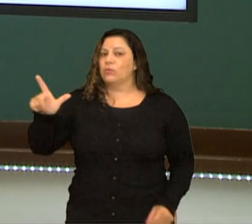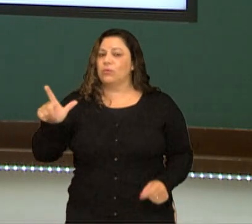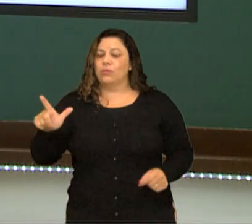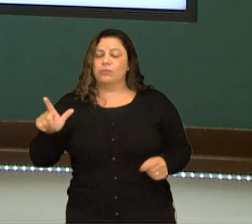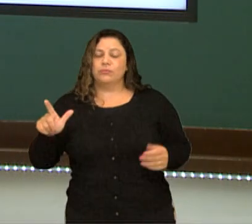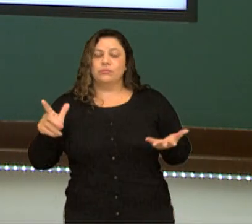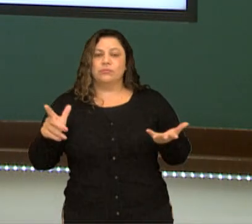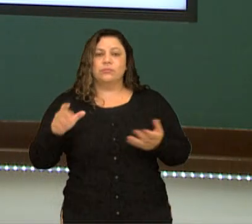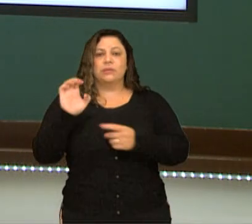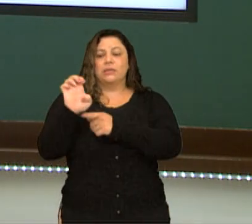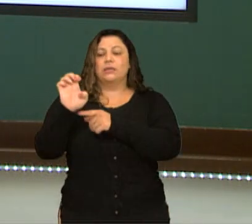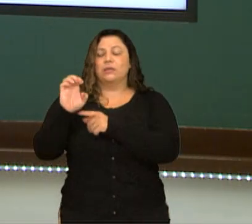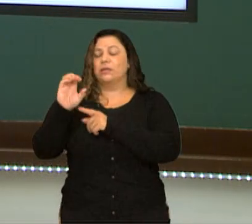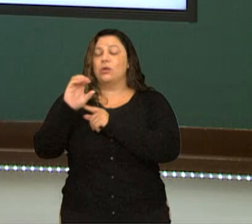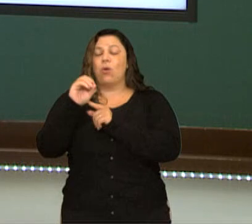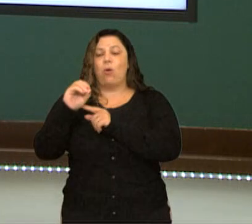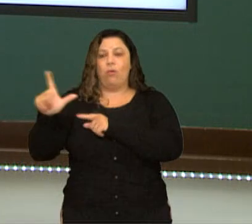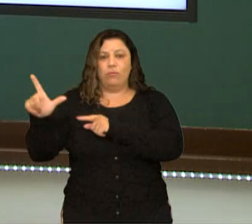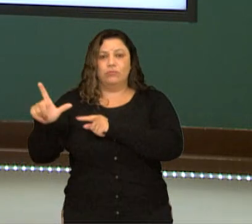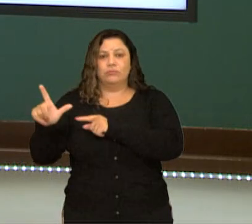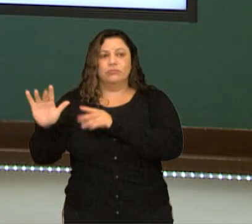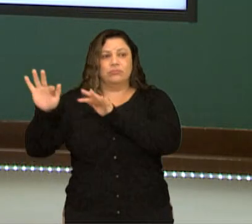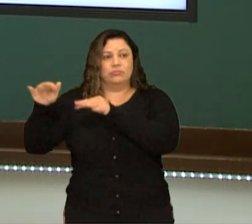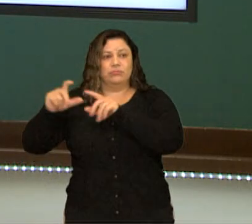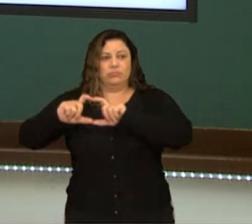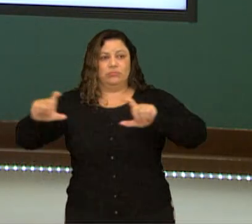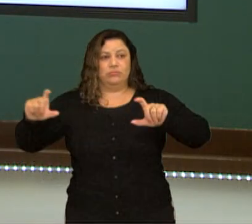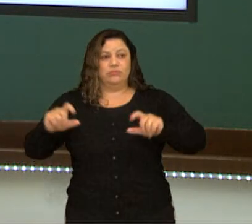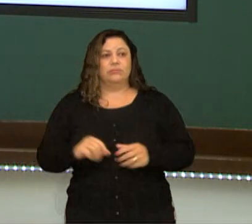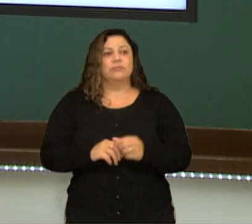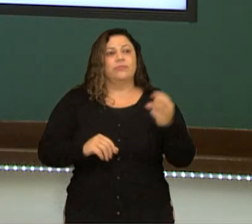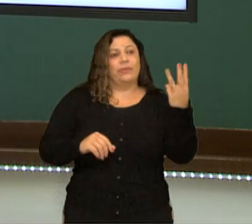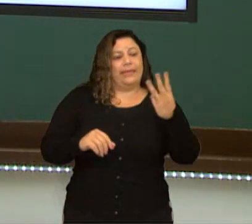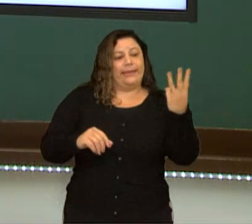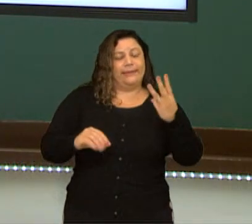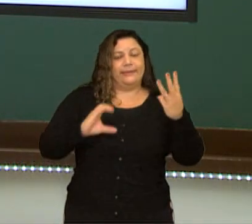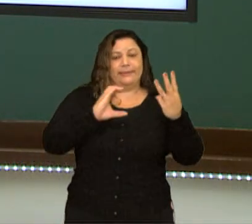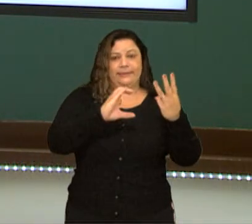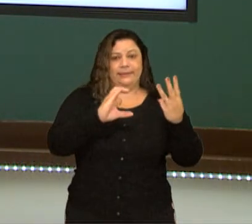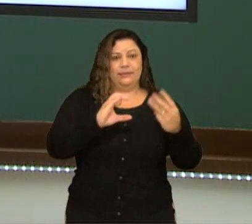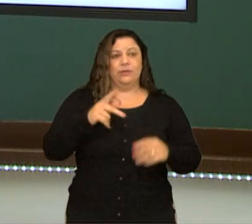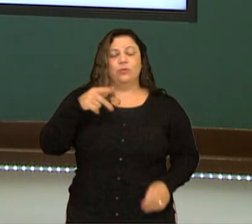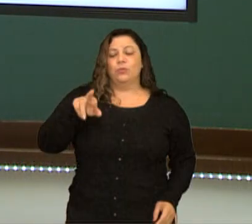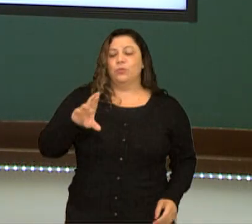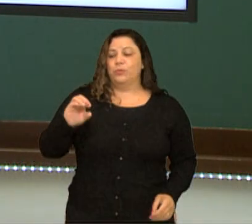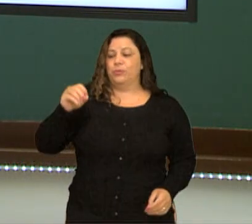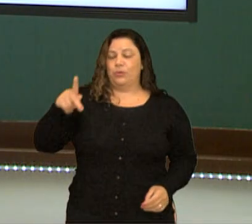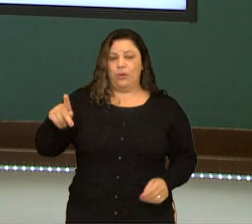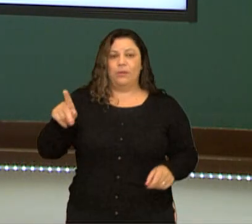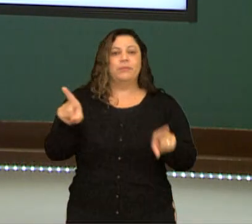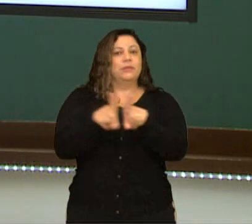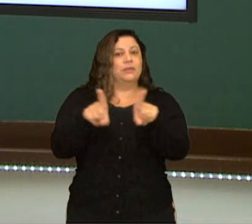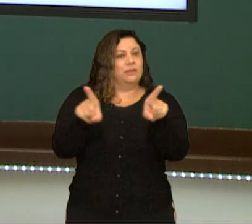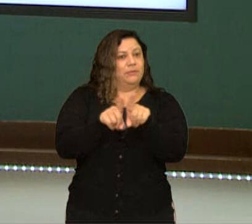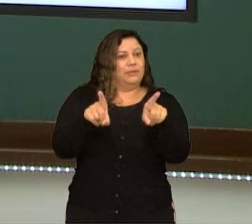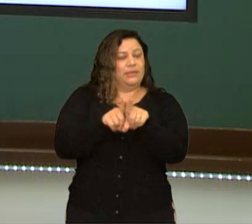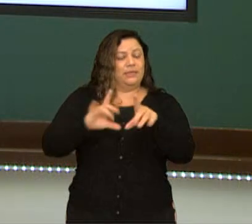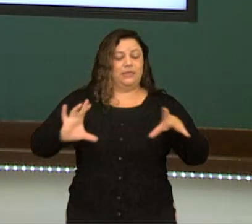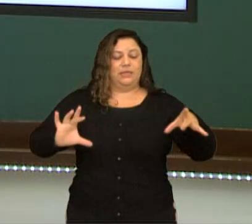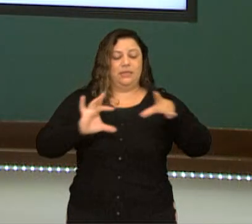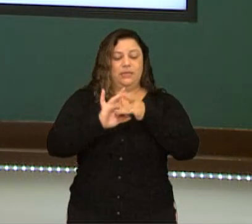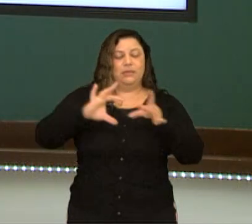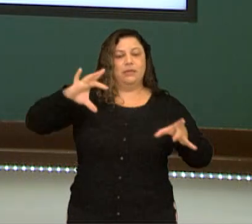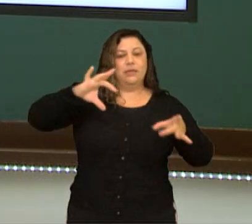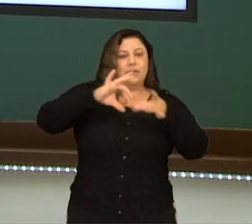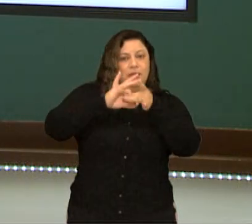ol, a nomenclatura, tá? Esse aqui, 3 carbonos, prop também. Ligação dupla entre carbonos,